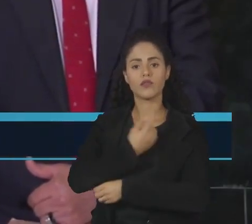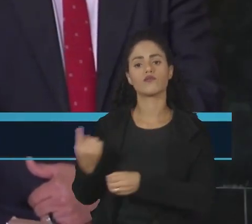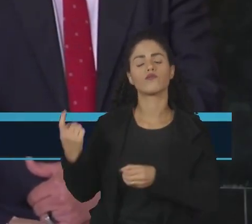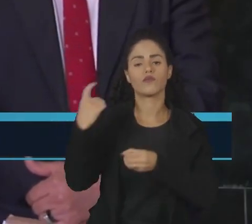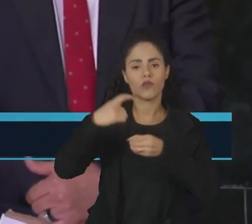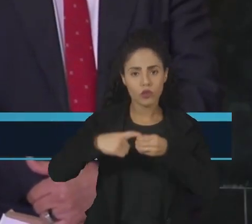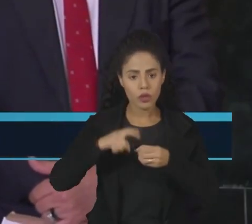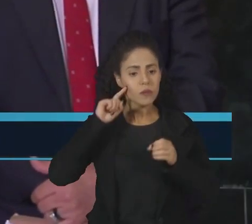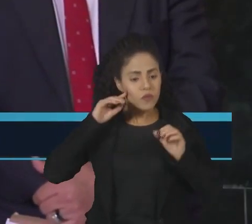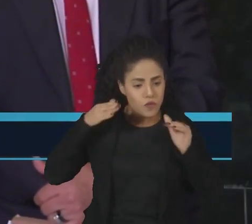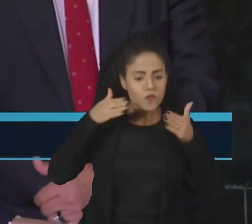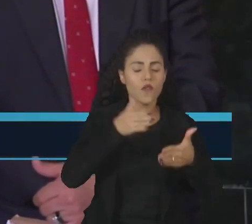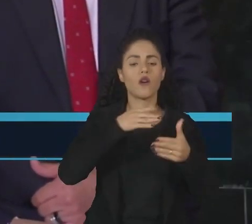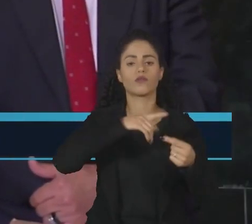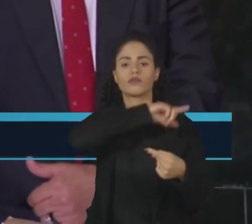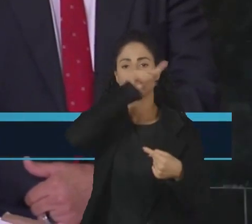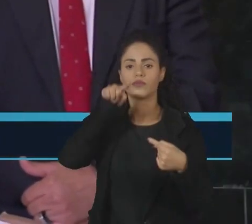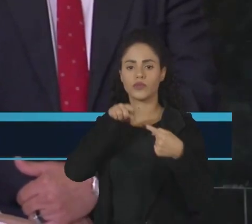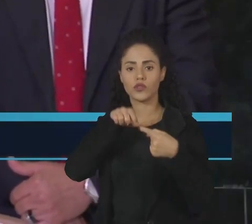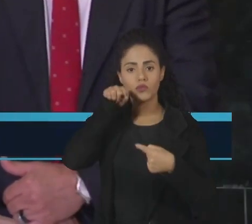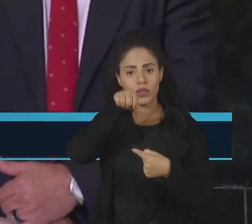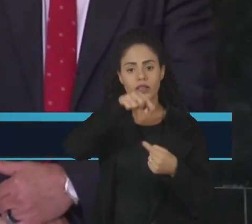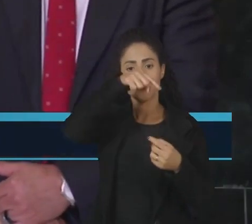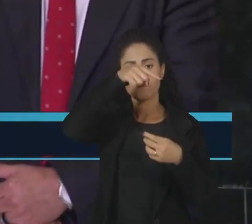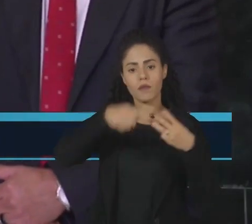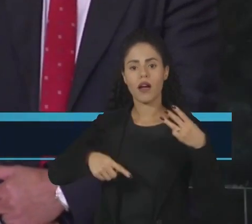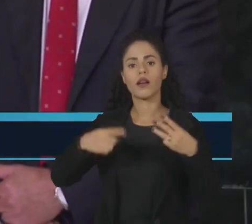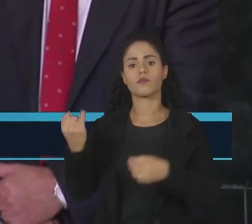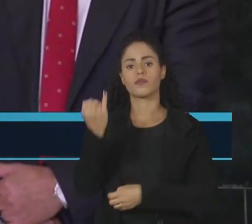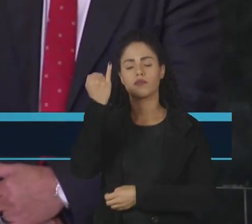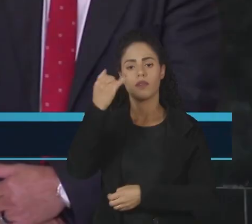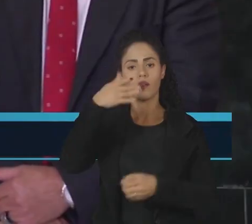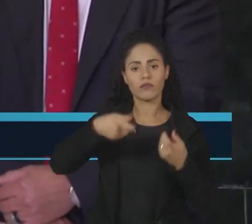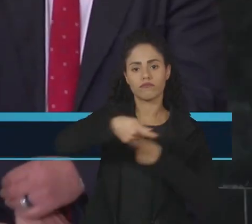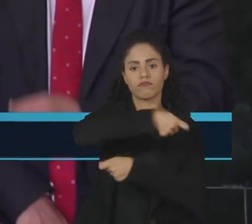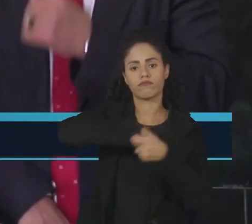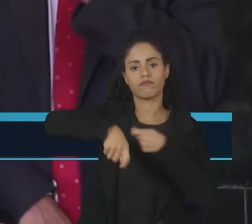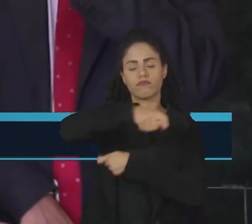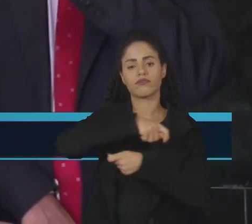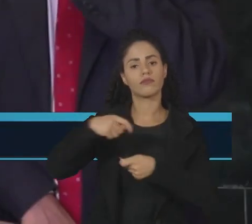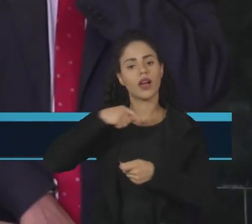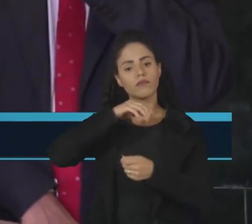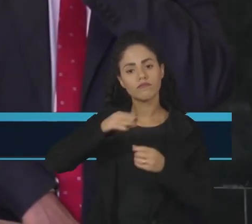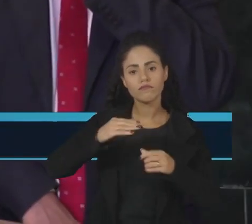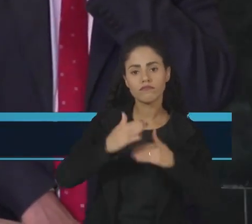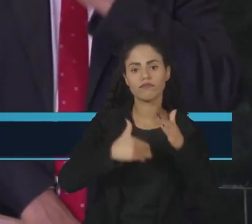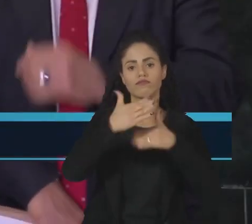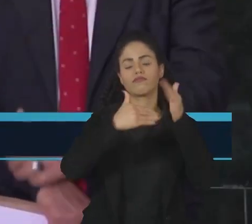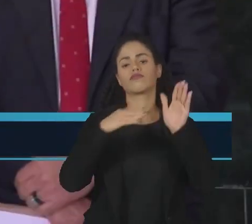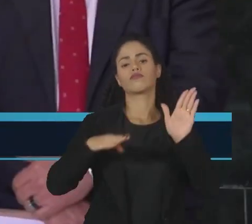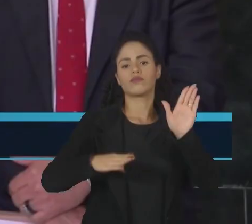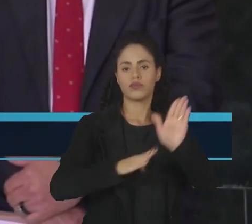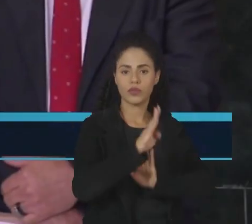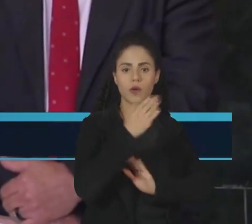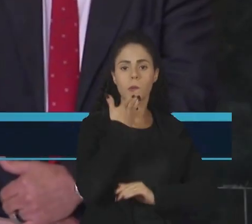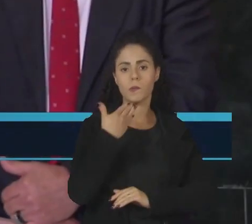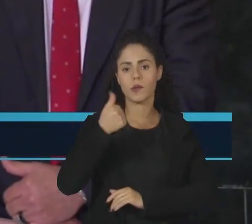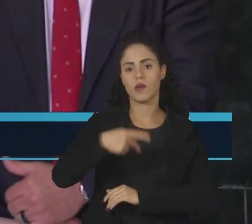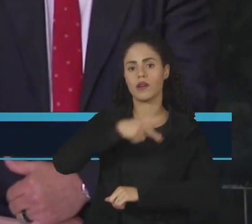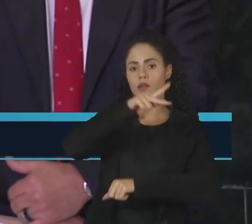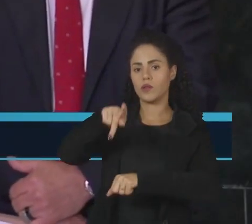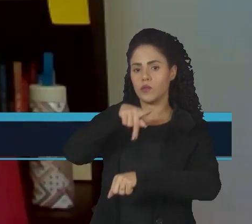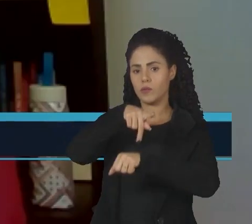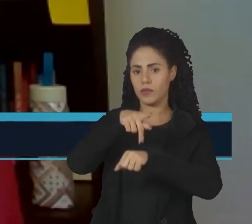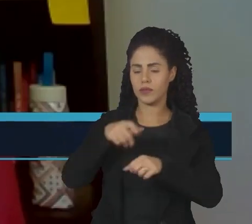a concentração nessas pautas econômicas que contribuem para a retomada do nosso